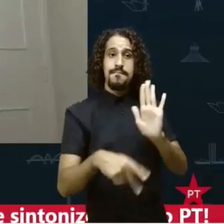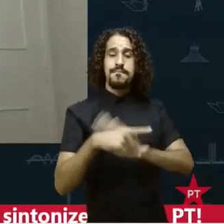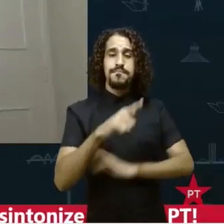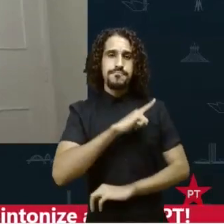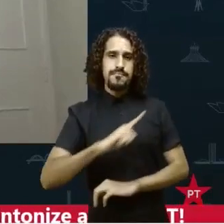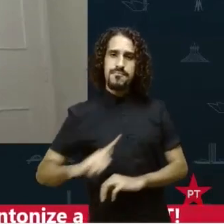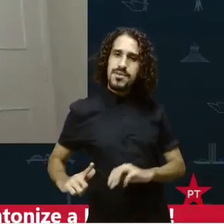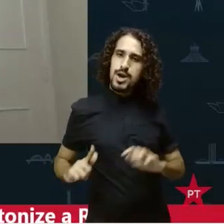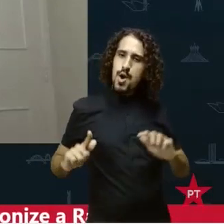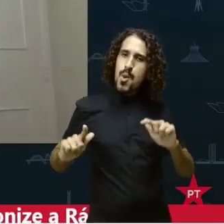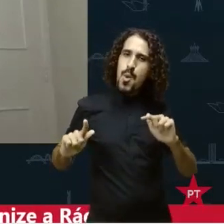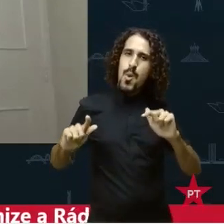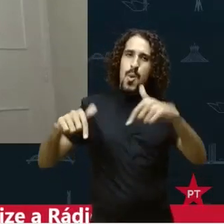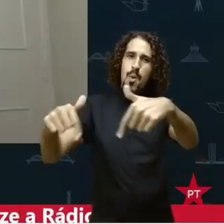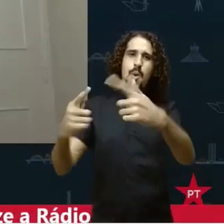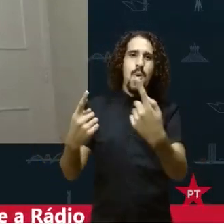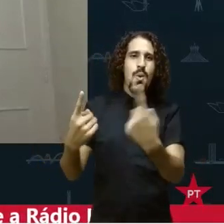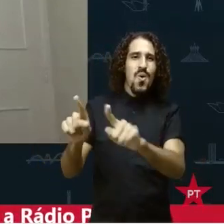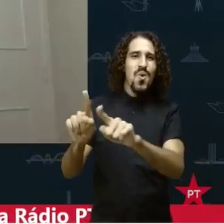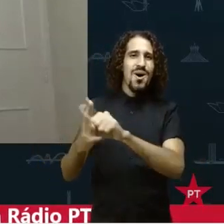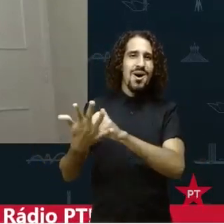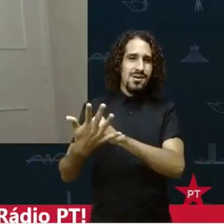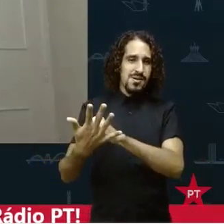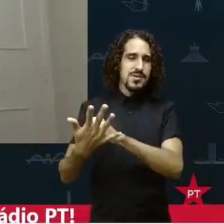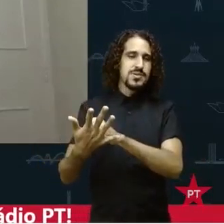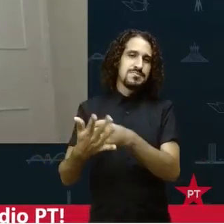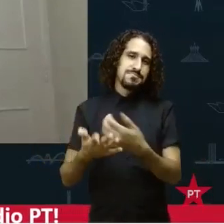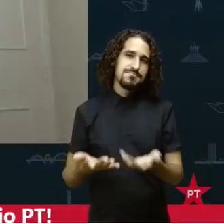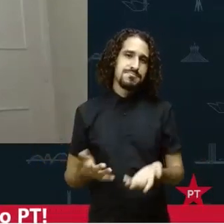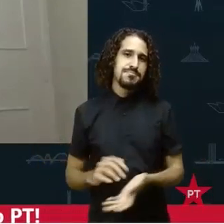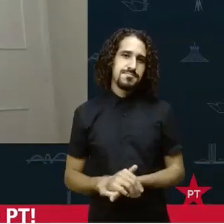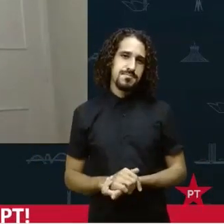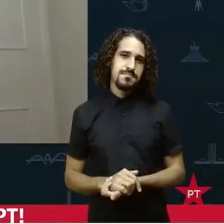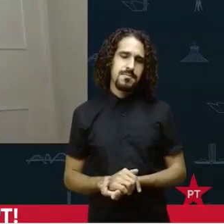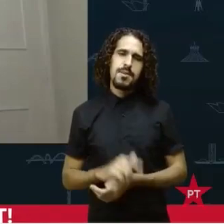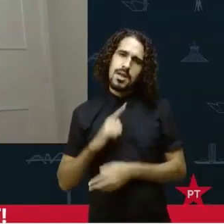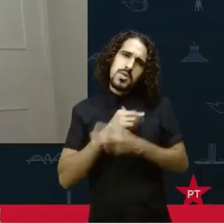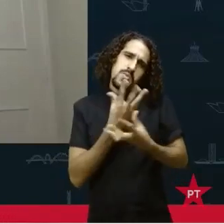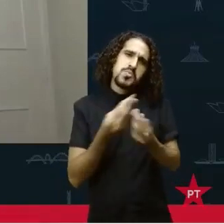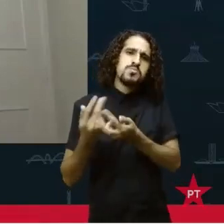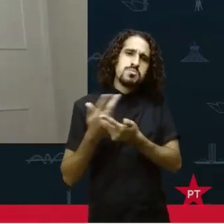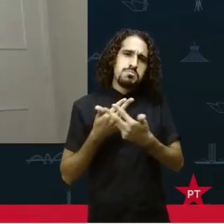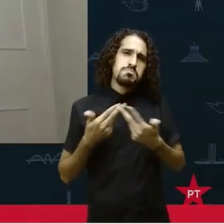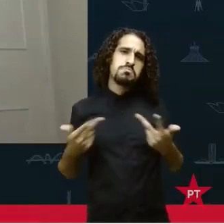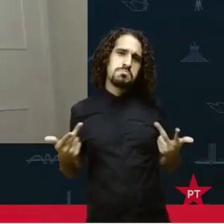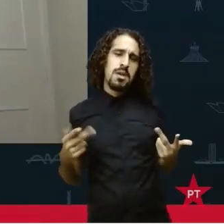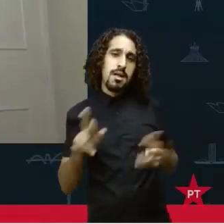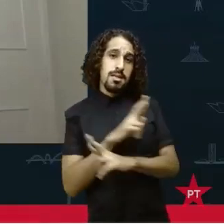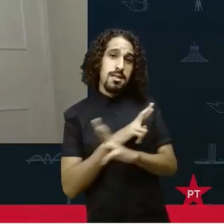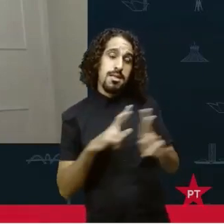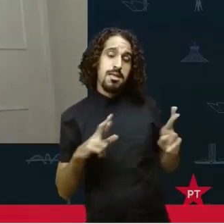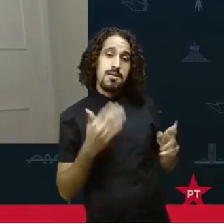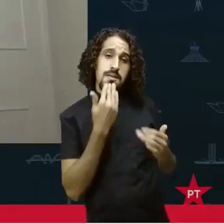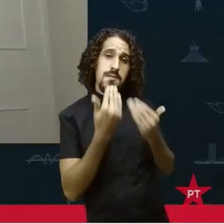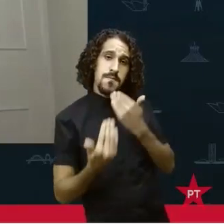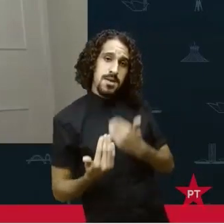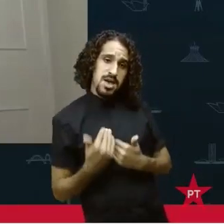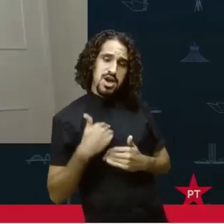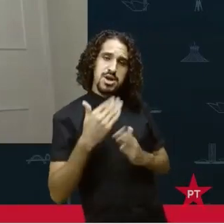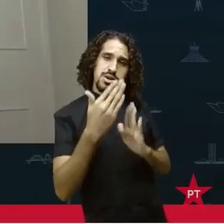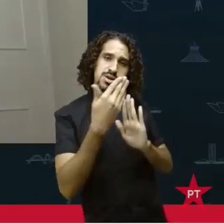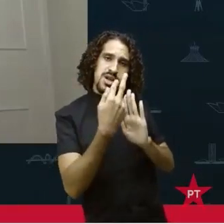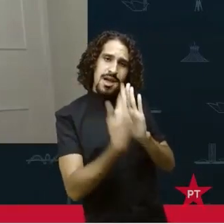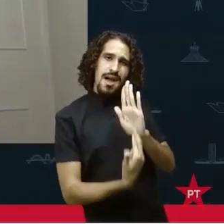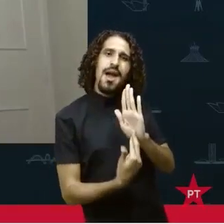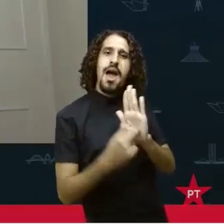no enfrentamento à pandemia. É, existe muita coisa em termos de requerimentos que eu considero que são